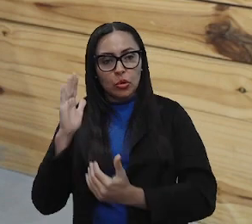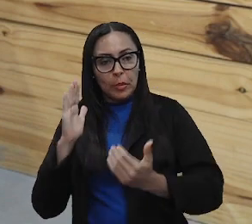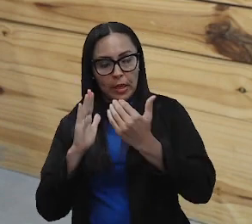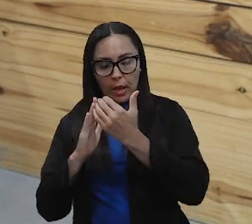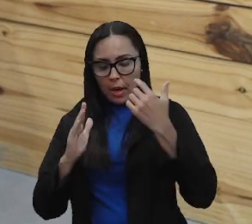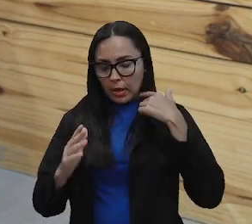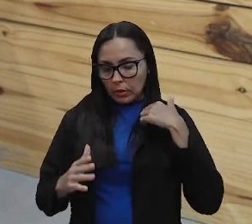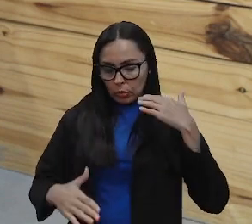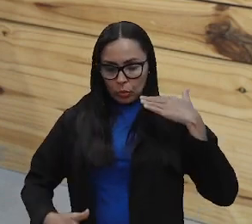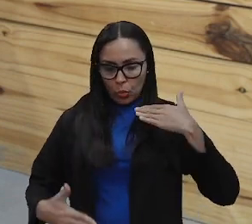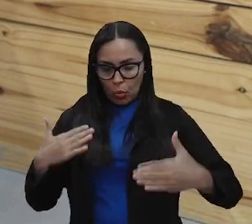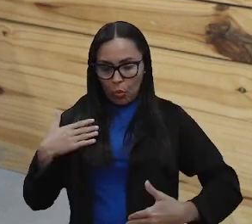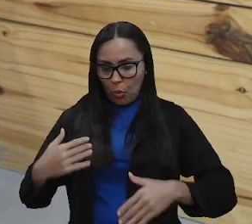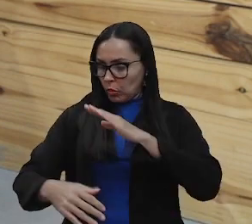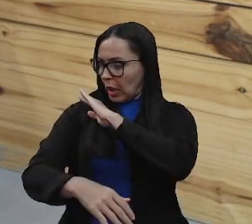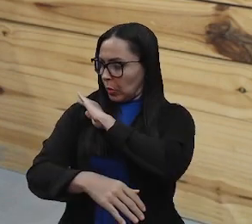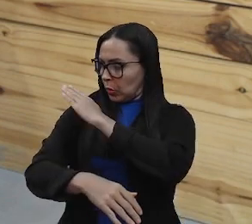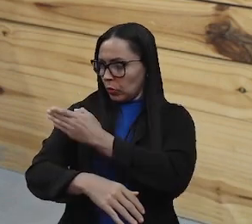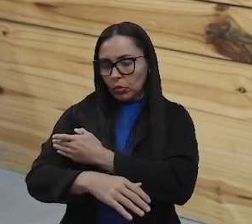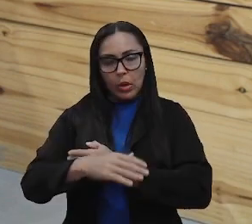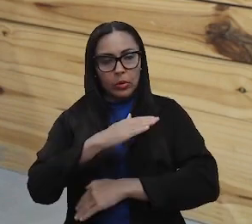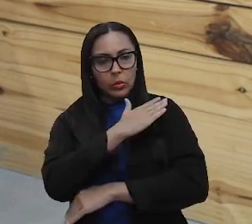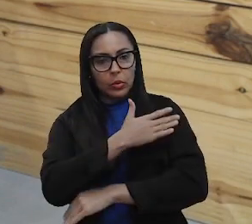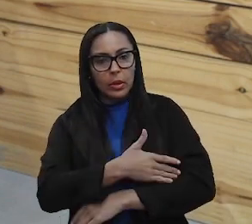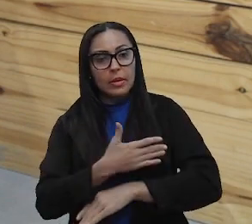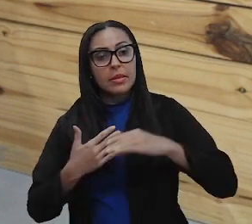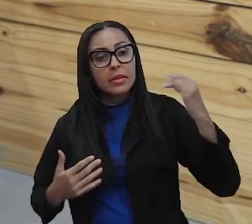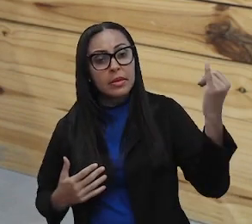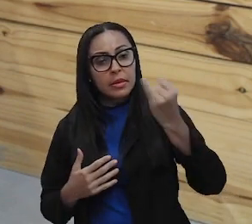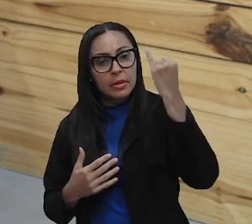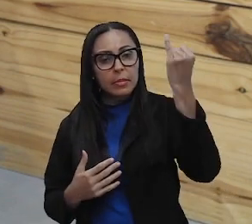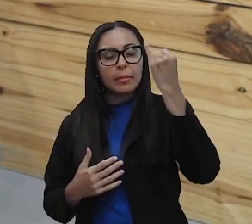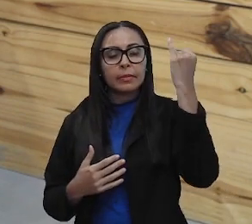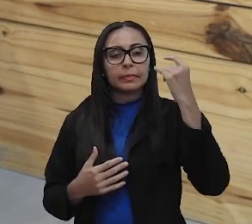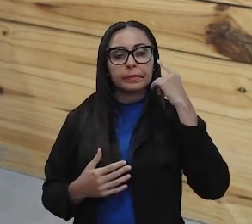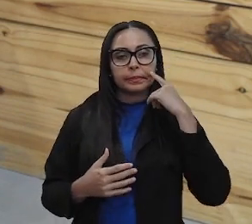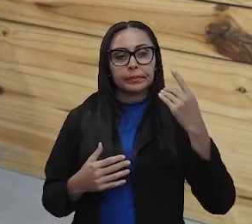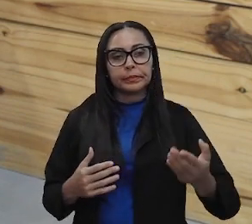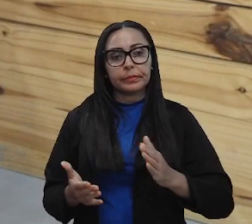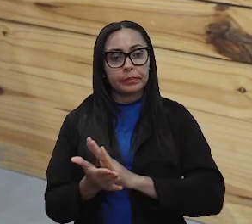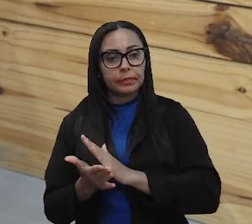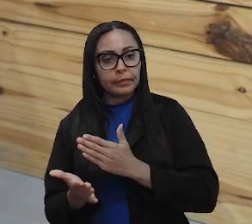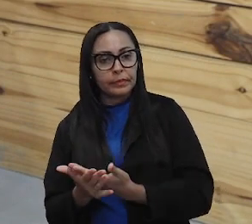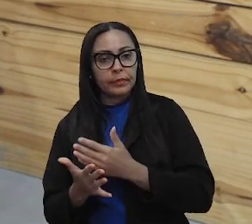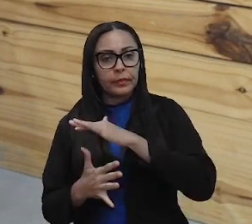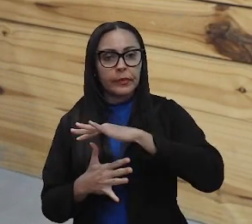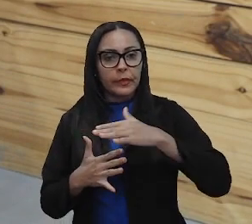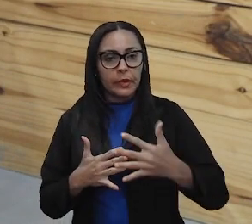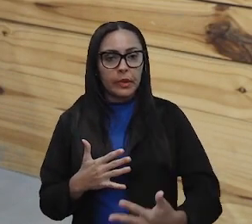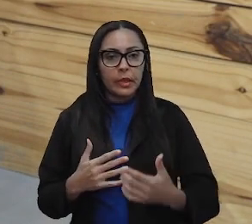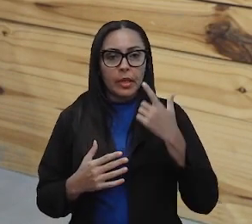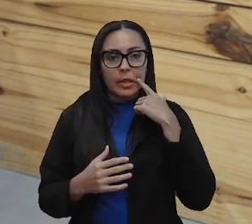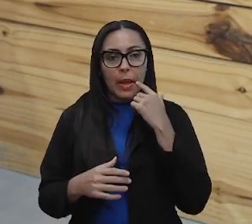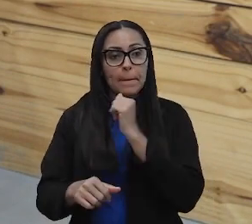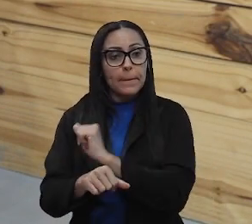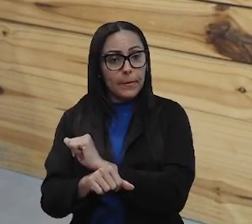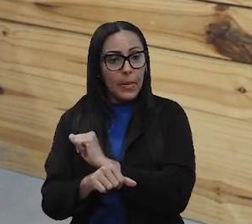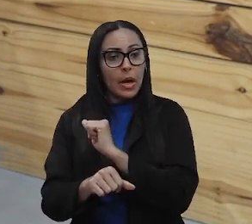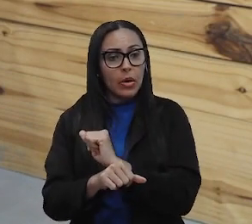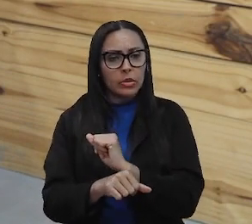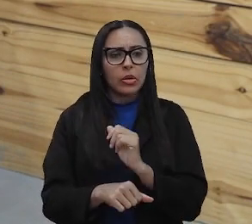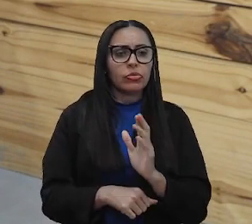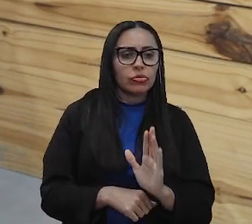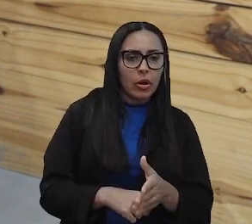dele. Então, é muito importante que o intérprete de Libra, ele tenha pausas. Isso vocês já fazem